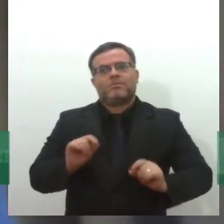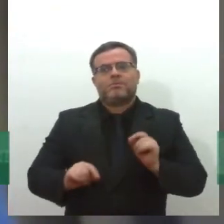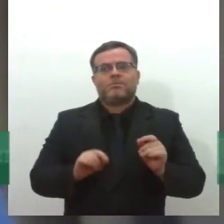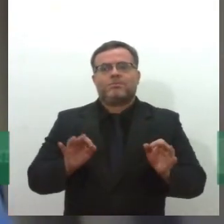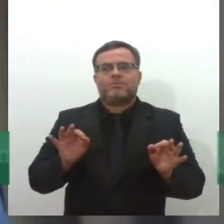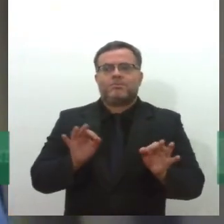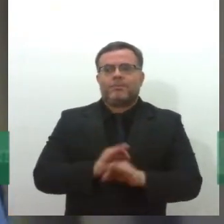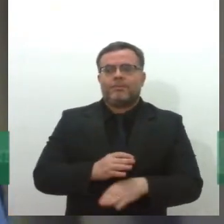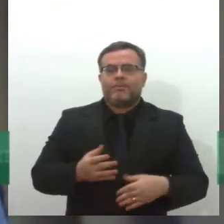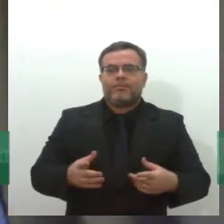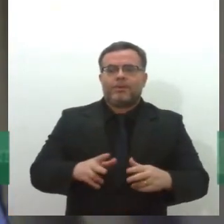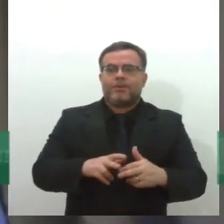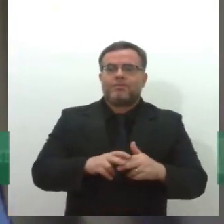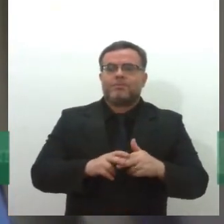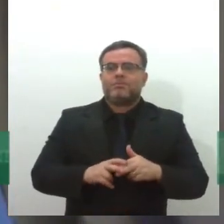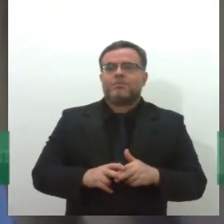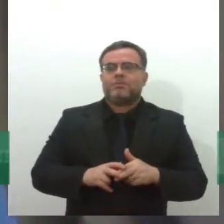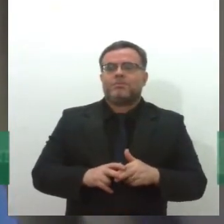Isso, obviamente,